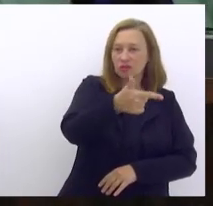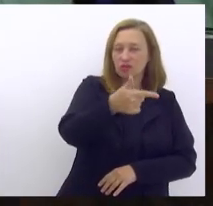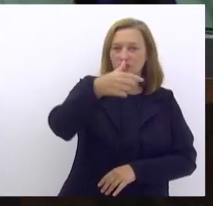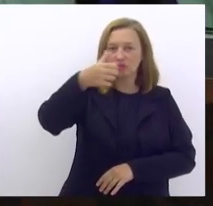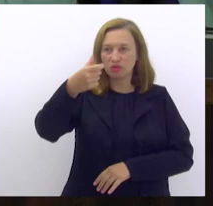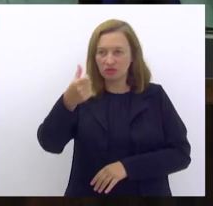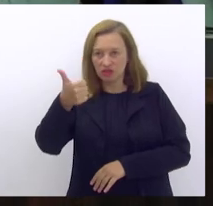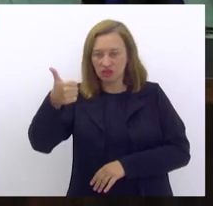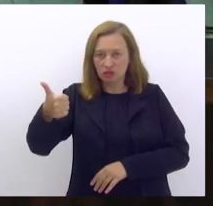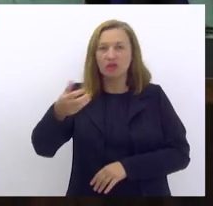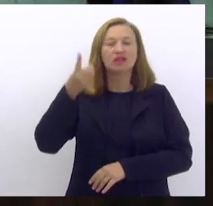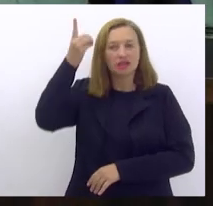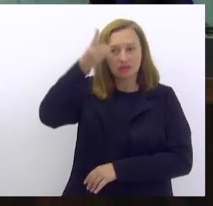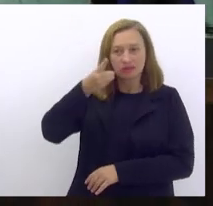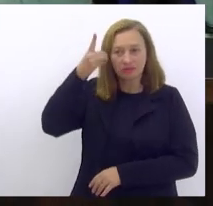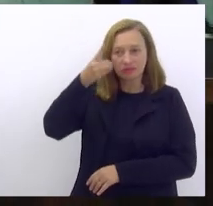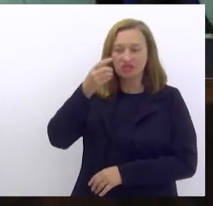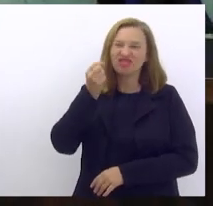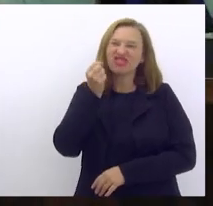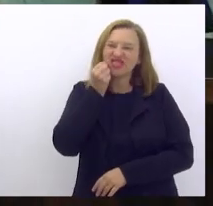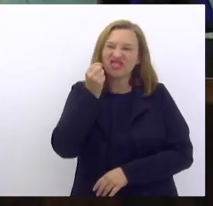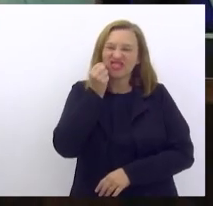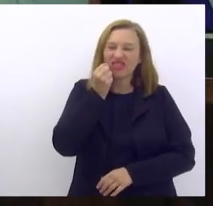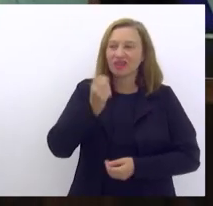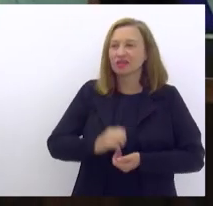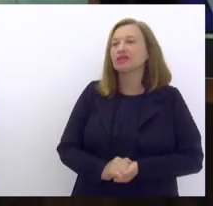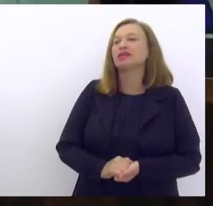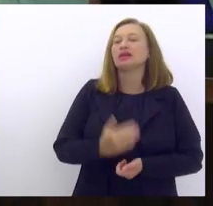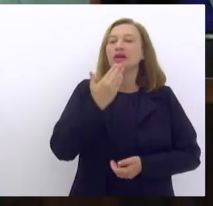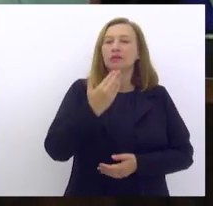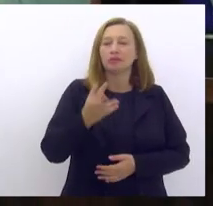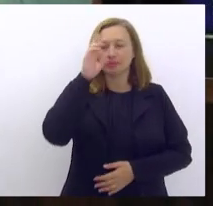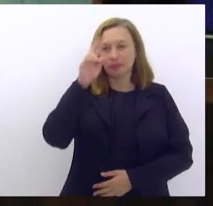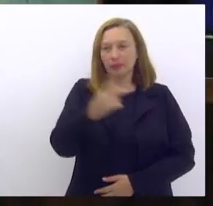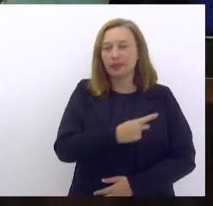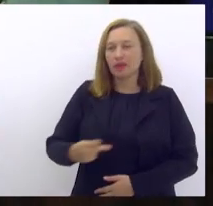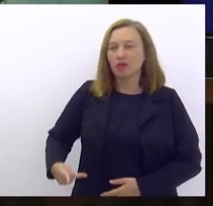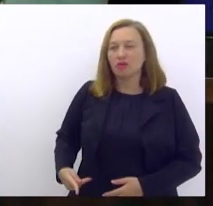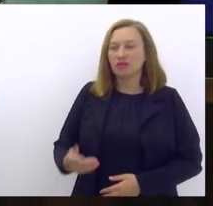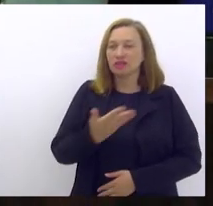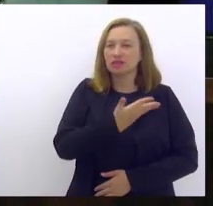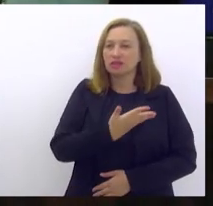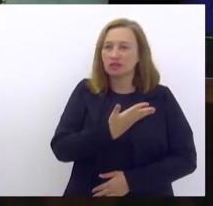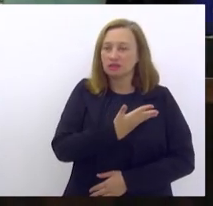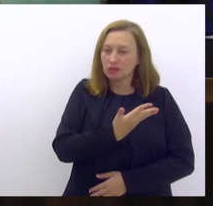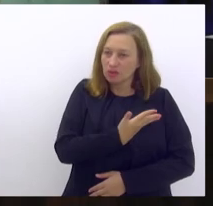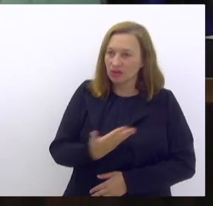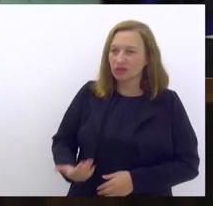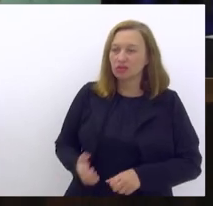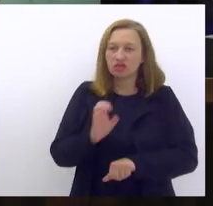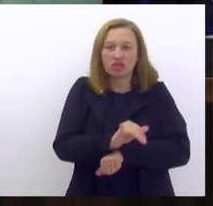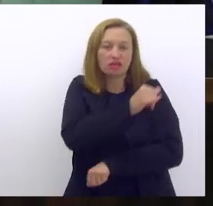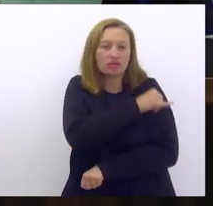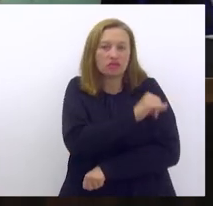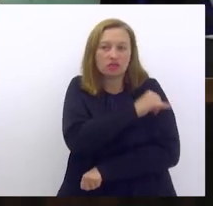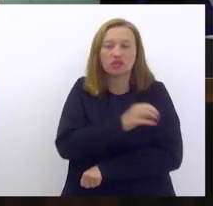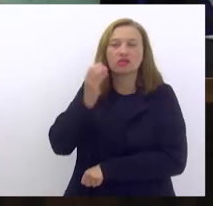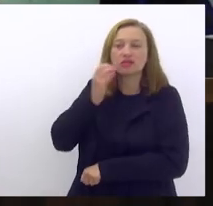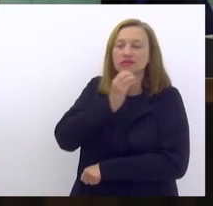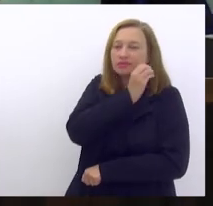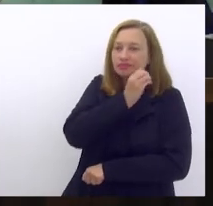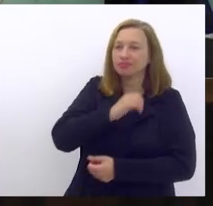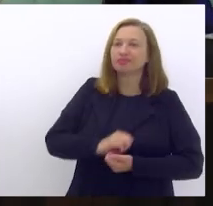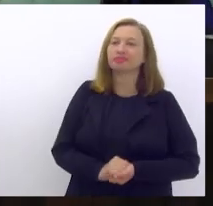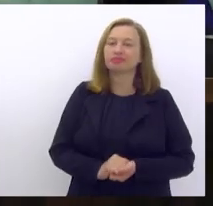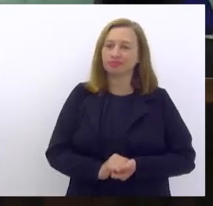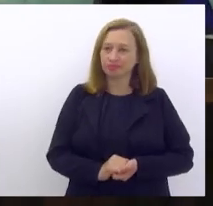389/2021, de autoria do deputado Giovanni Ratin, que solicita ao excelentíssimo senhor governador do estado do Rio de Janeiro, Cláudio Castro,